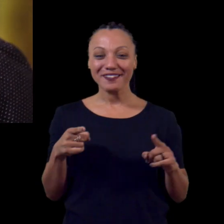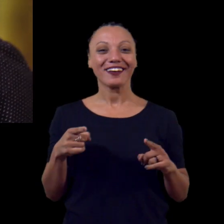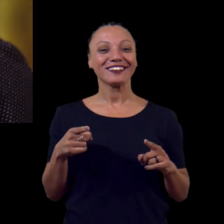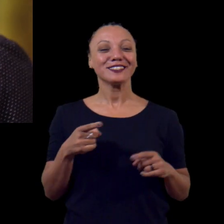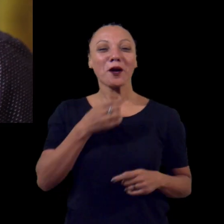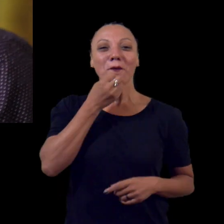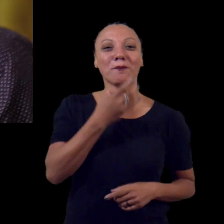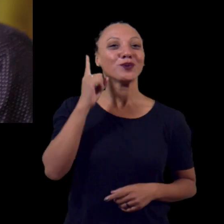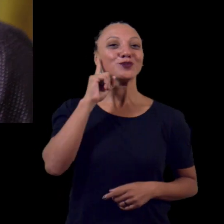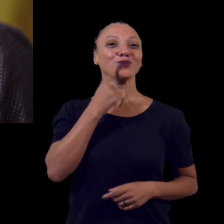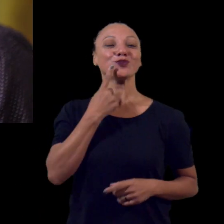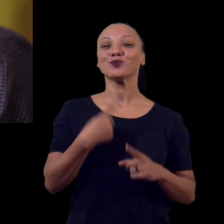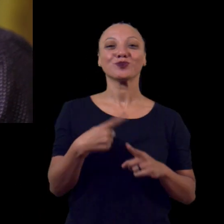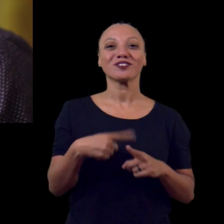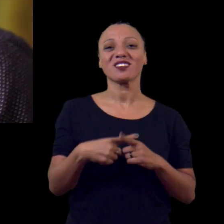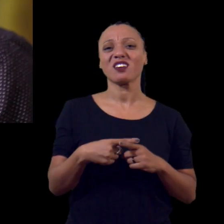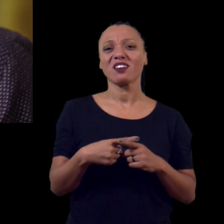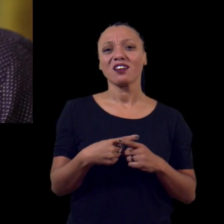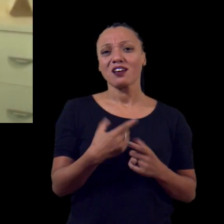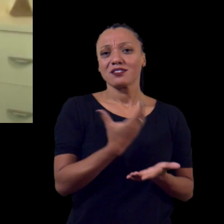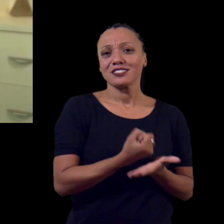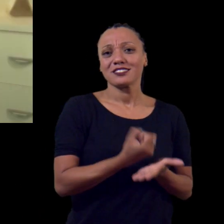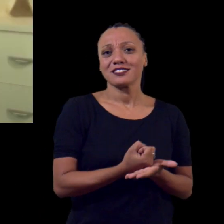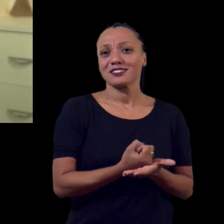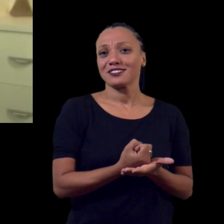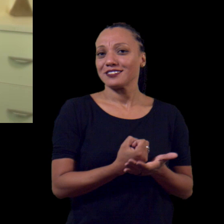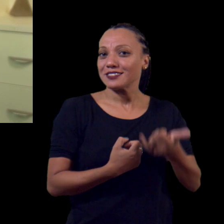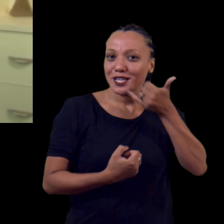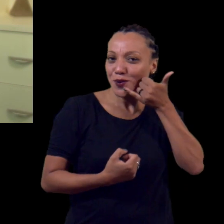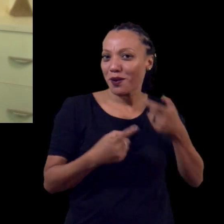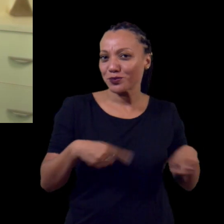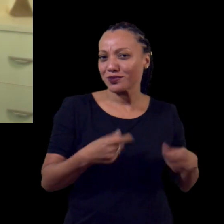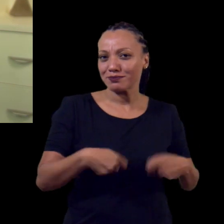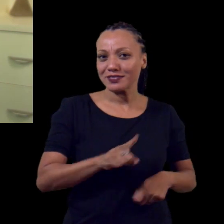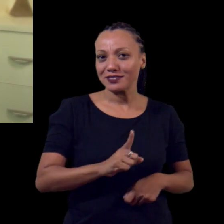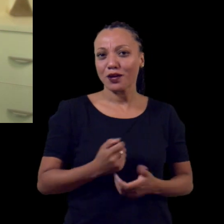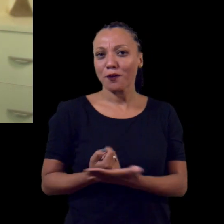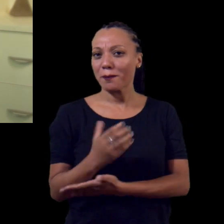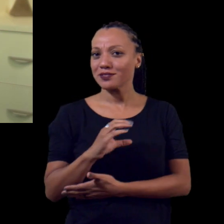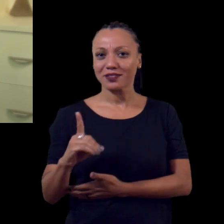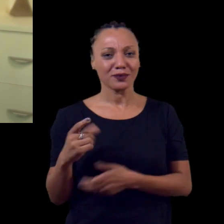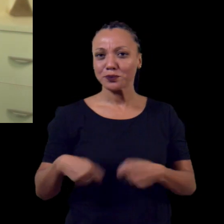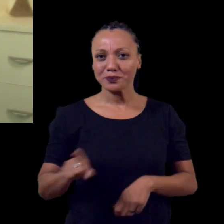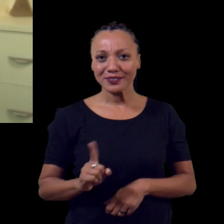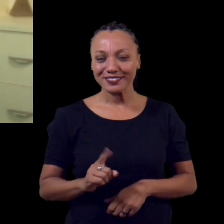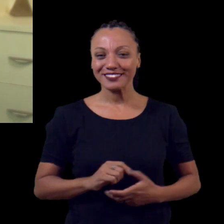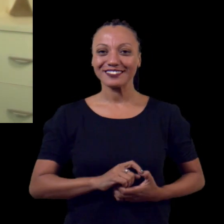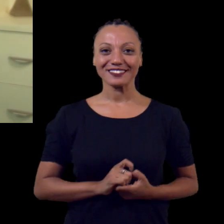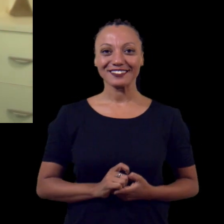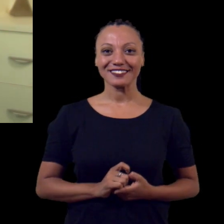no celular, eu não preciso comprar CD. Eu comecei a pegar alguns acordes